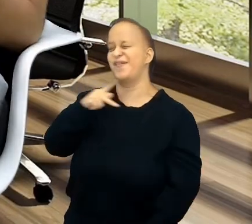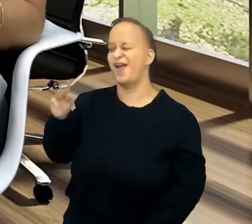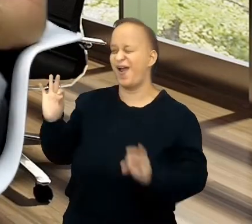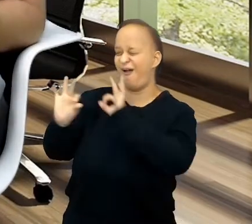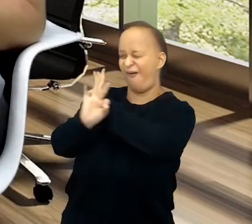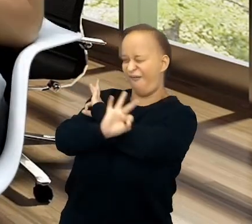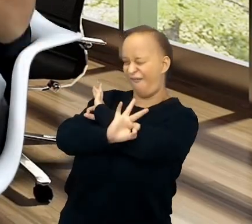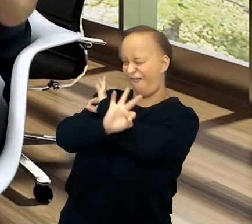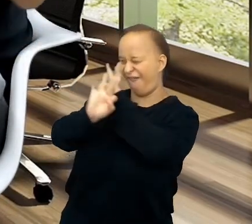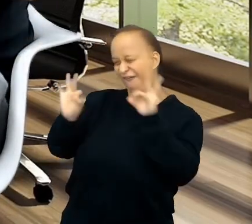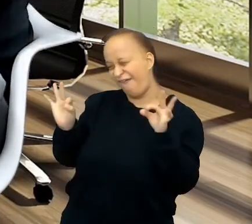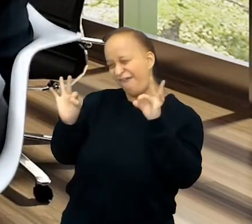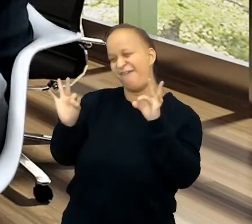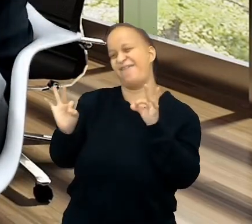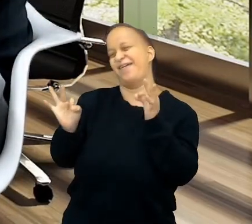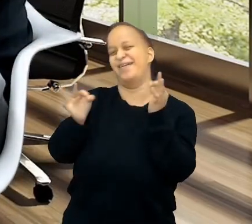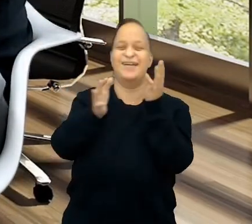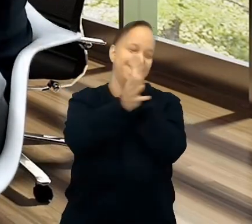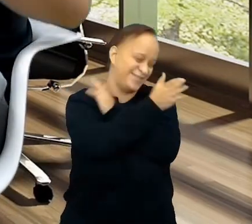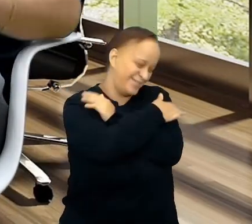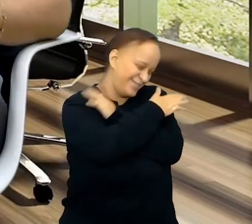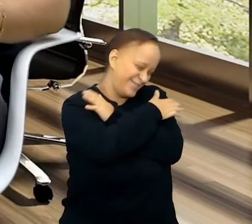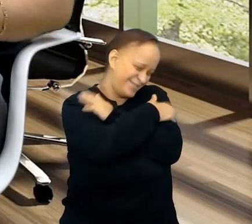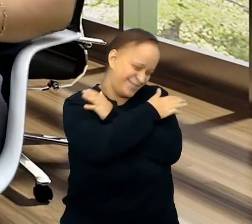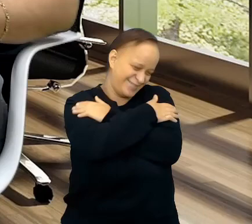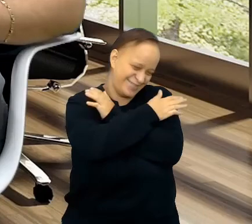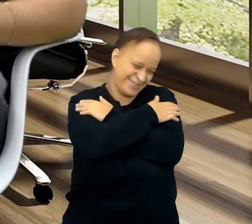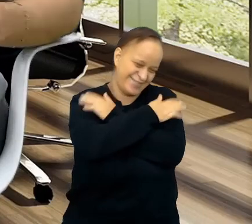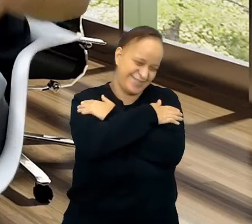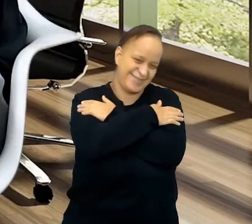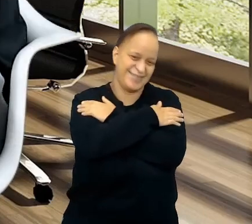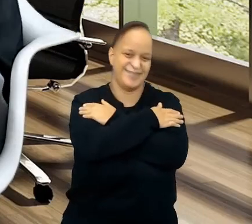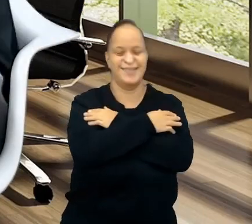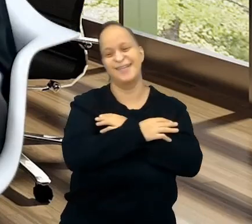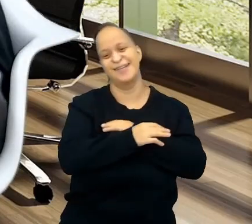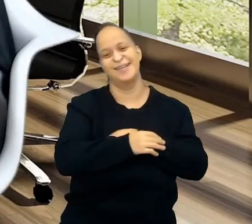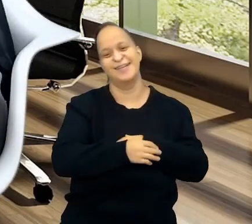Ah, muito obrigada. Adorei